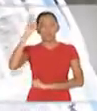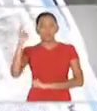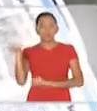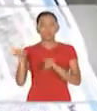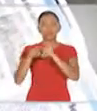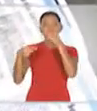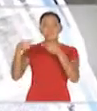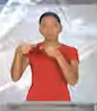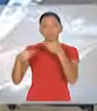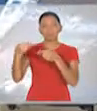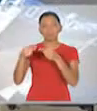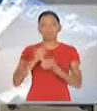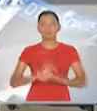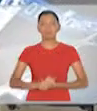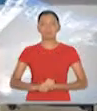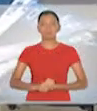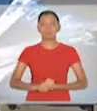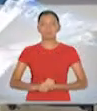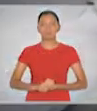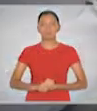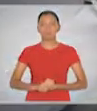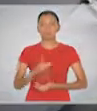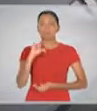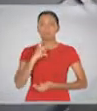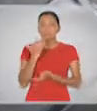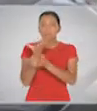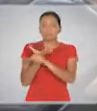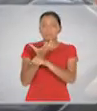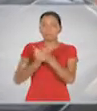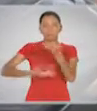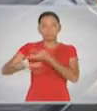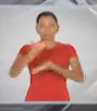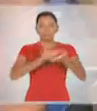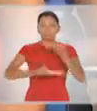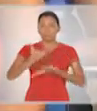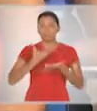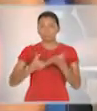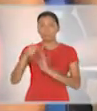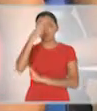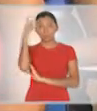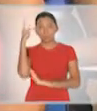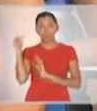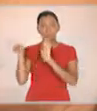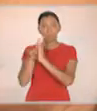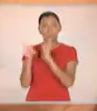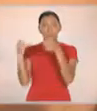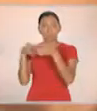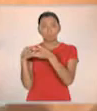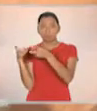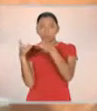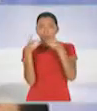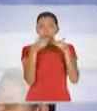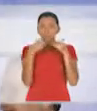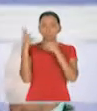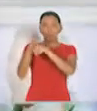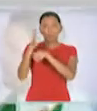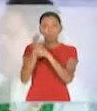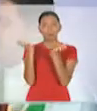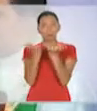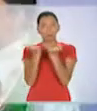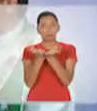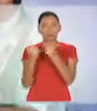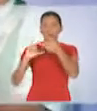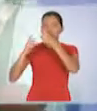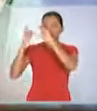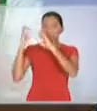históricos, culturais e políticos. De forma interdisciplinar, os integrantes do grupo percebem as práticas